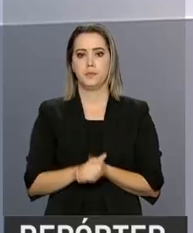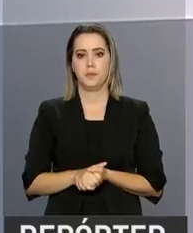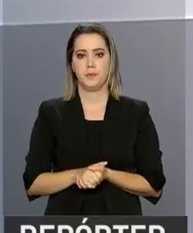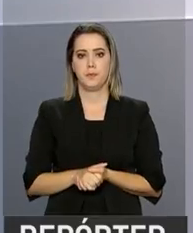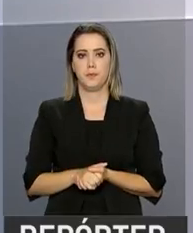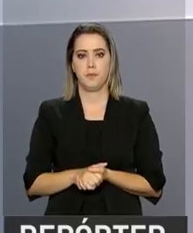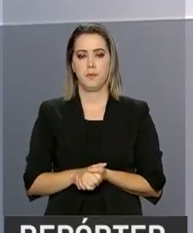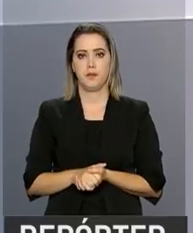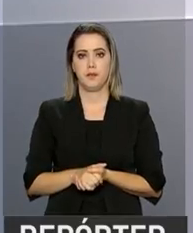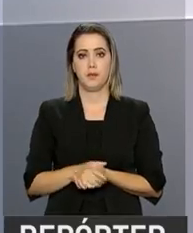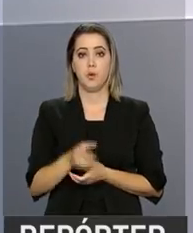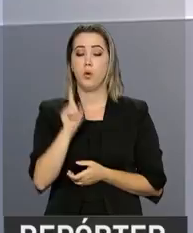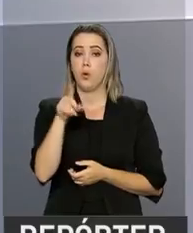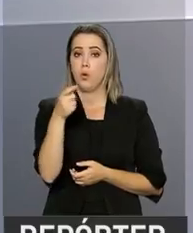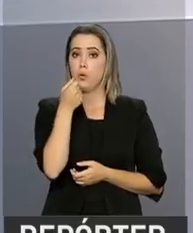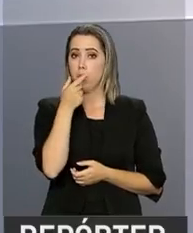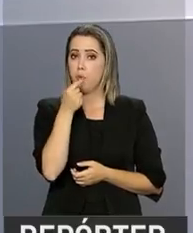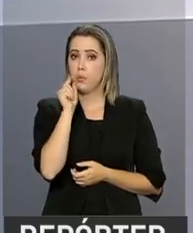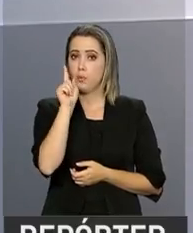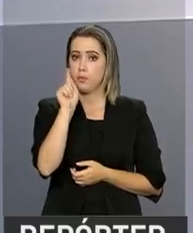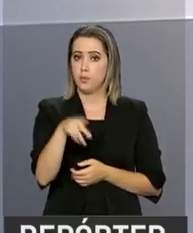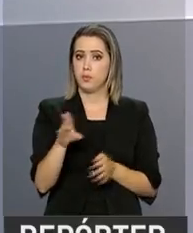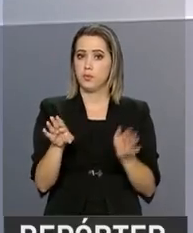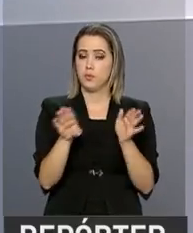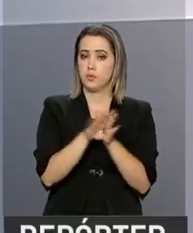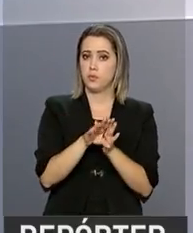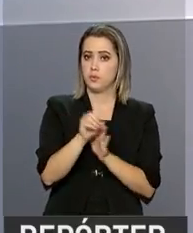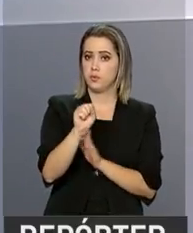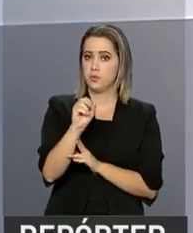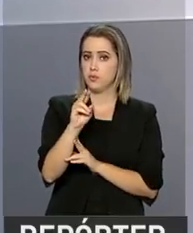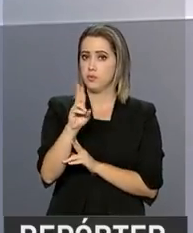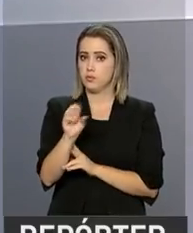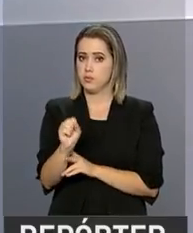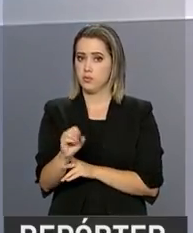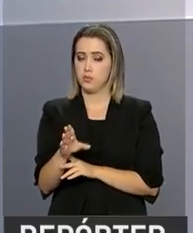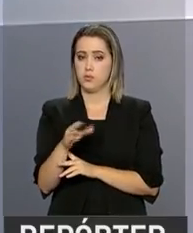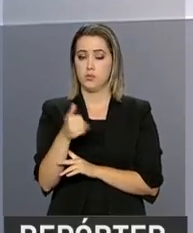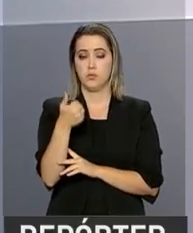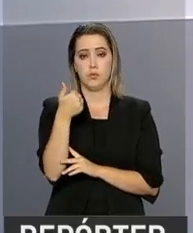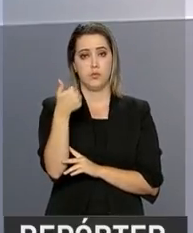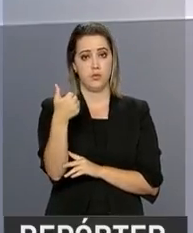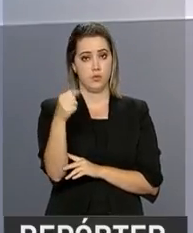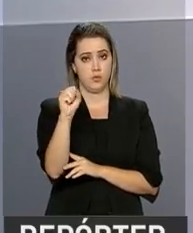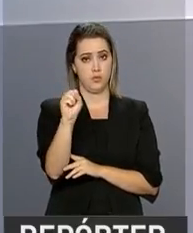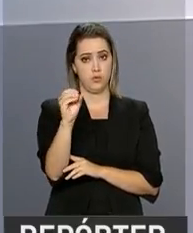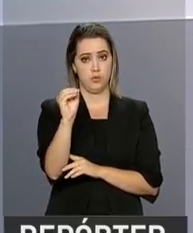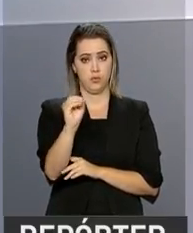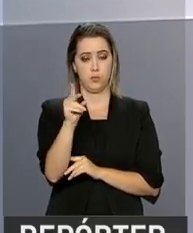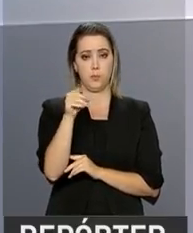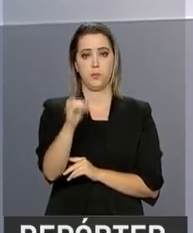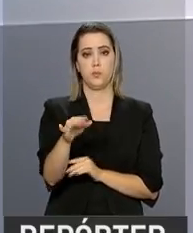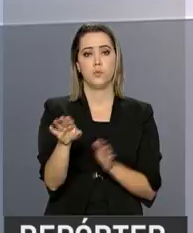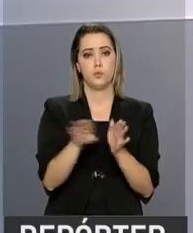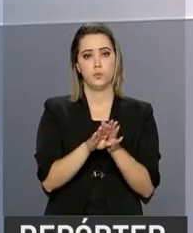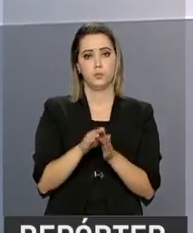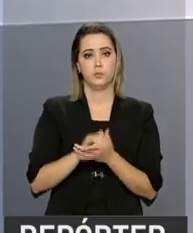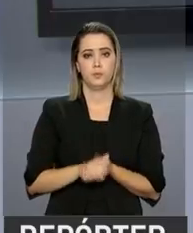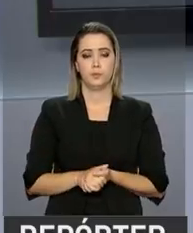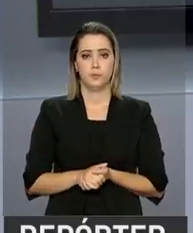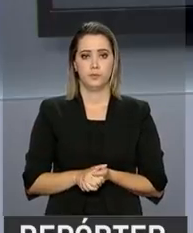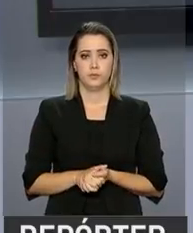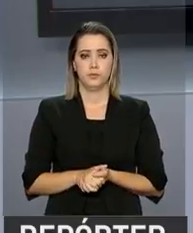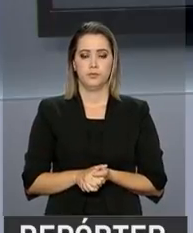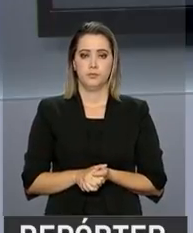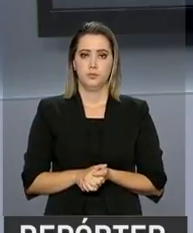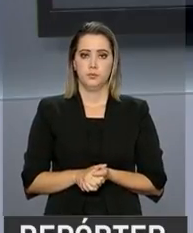o medicamento mencionado na reportagem começa a chegar ao sistema único de saúde em 180 dias